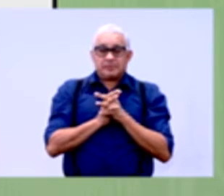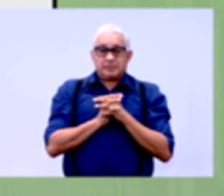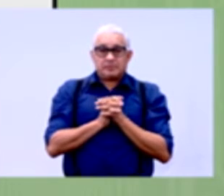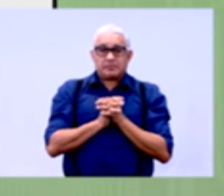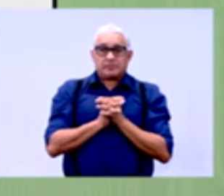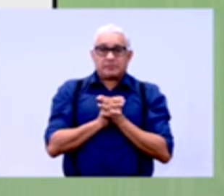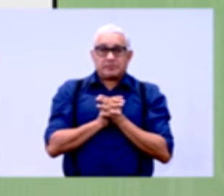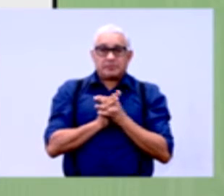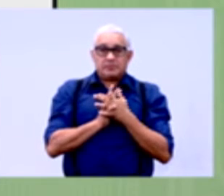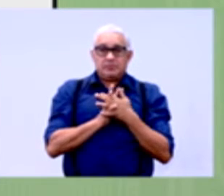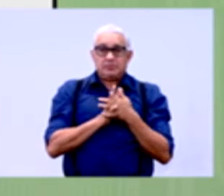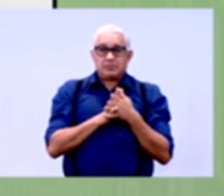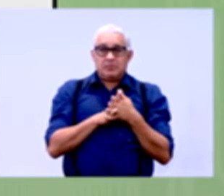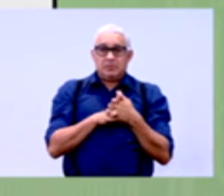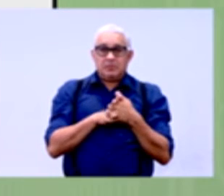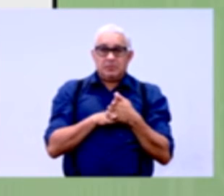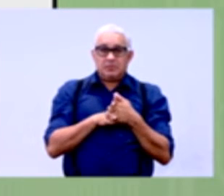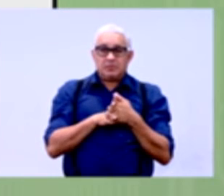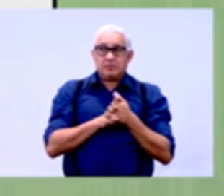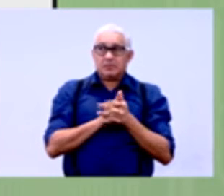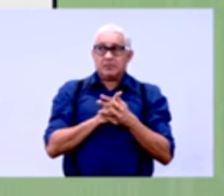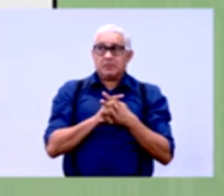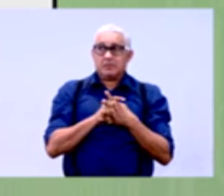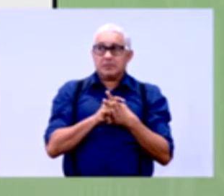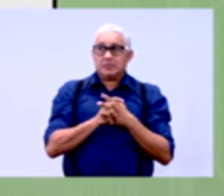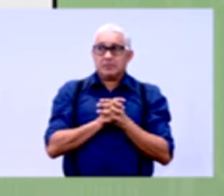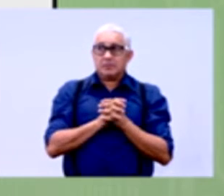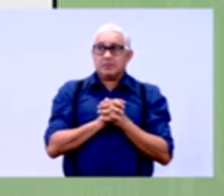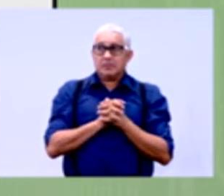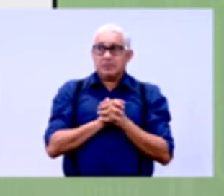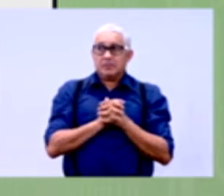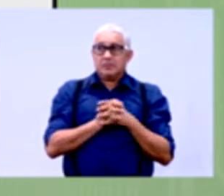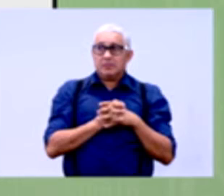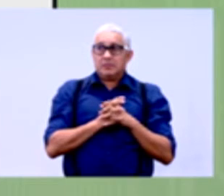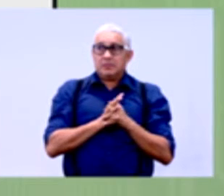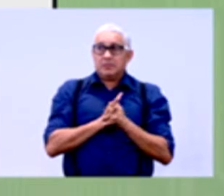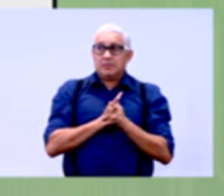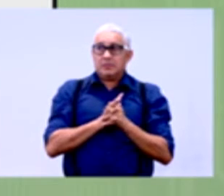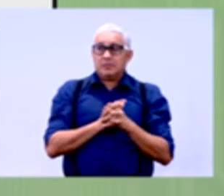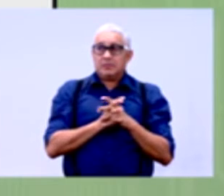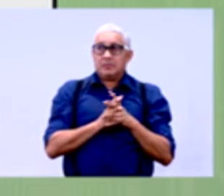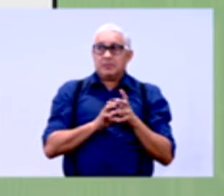conforme nós temos, isso aqui era o obj item de venda,